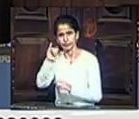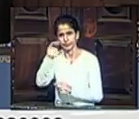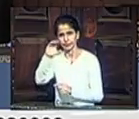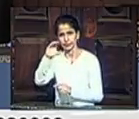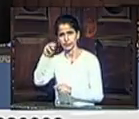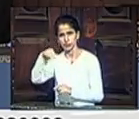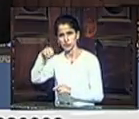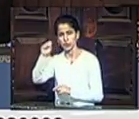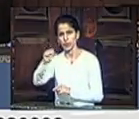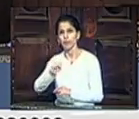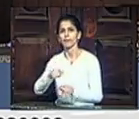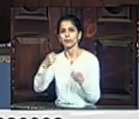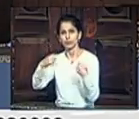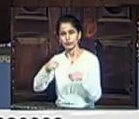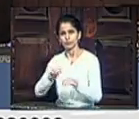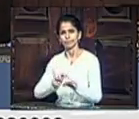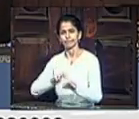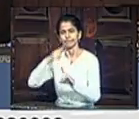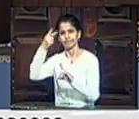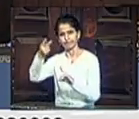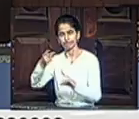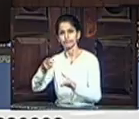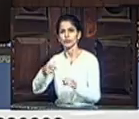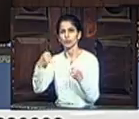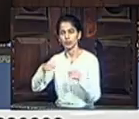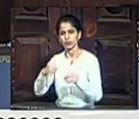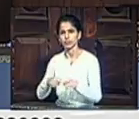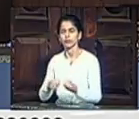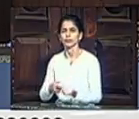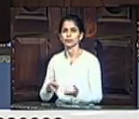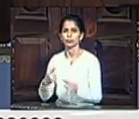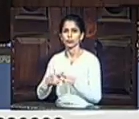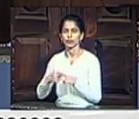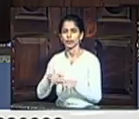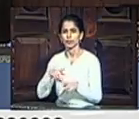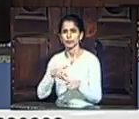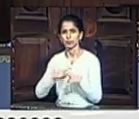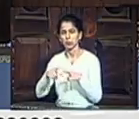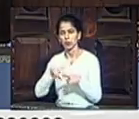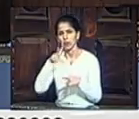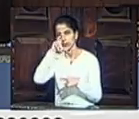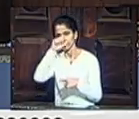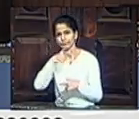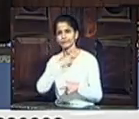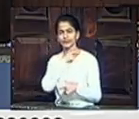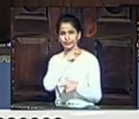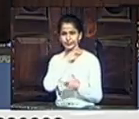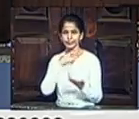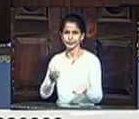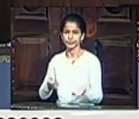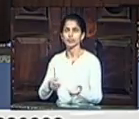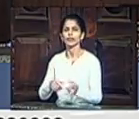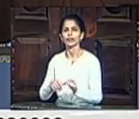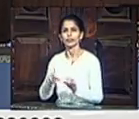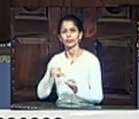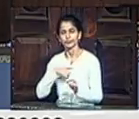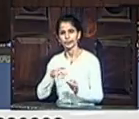ICMS. Estamos em crise. Queremos aumentar as receitas. Por isso temos a proposta aqui da CPI para rever